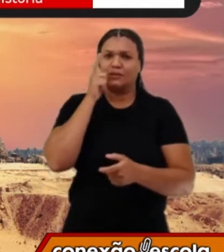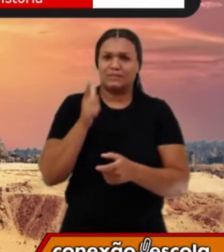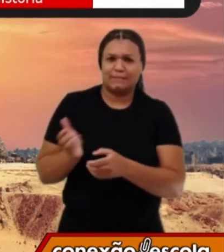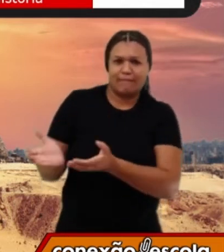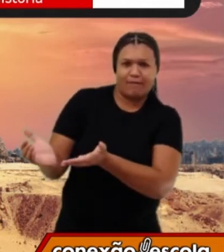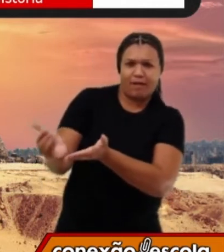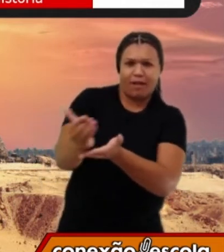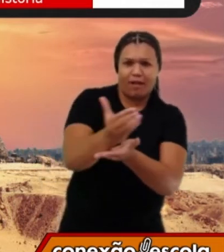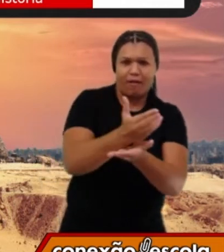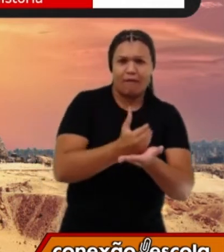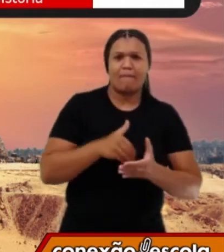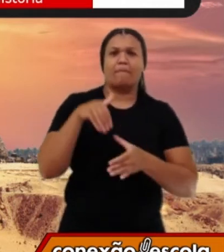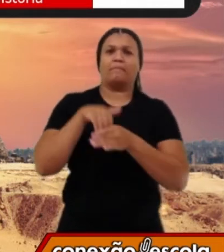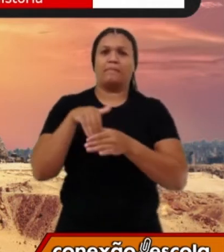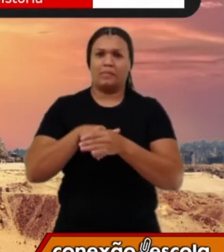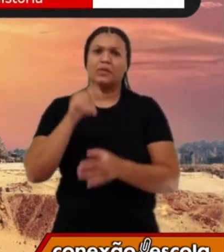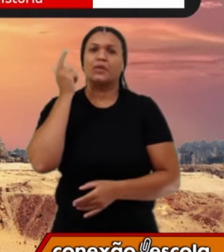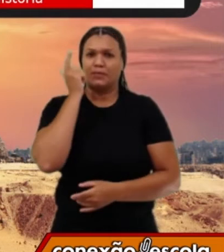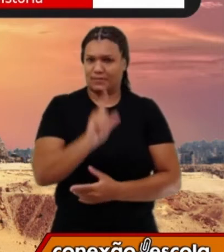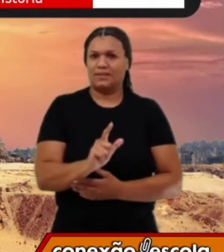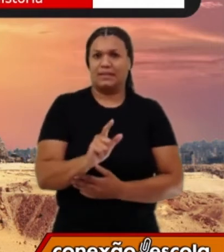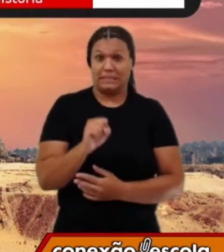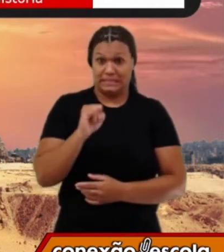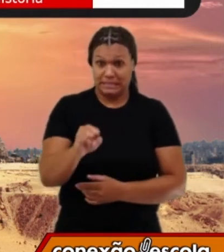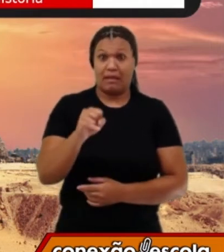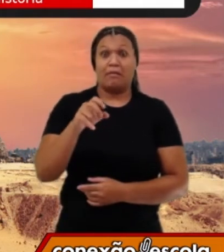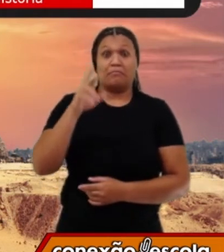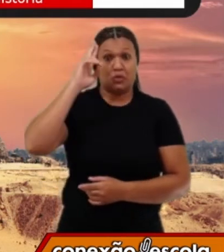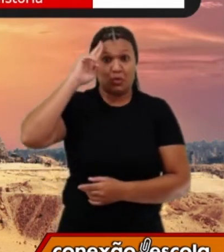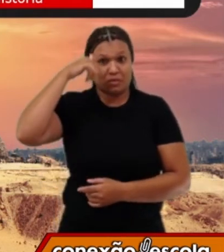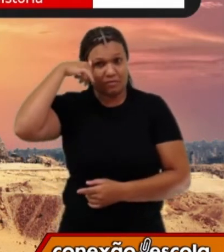de um ser, desse coronel, maior seria o seu poder.